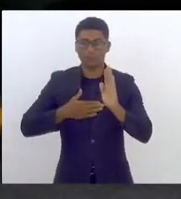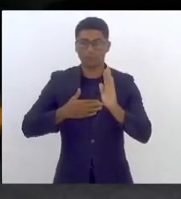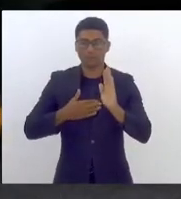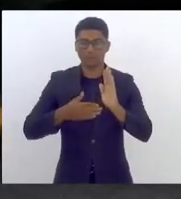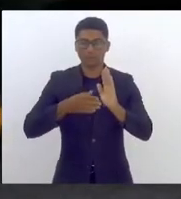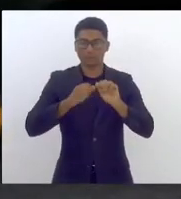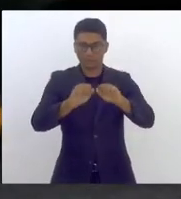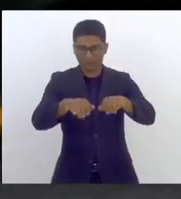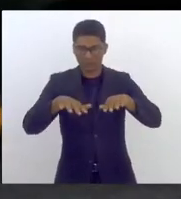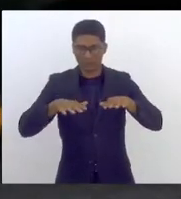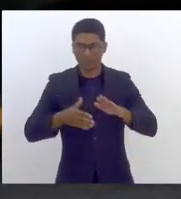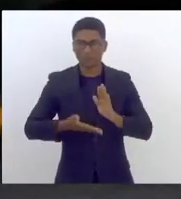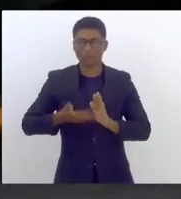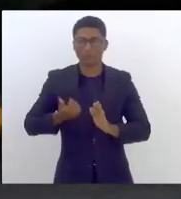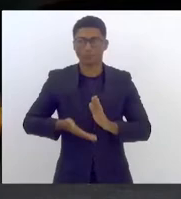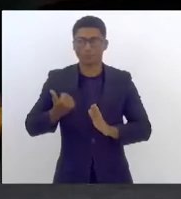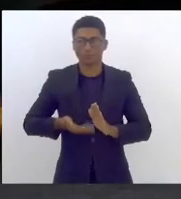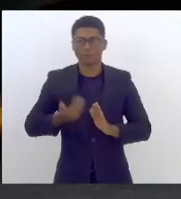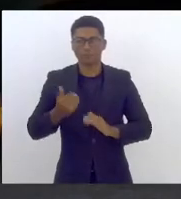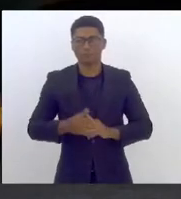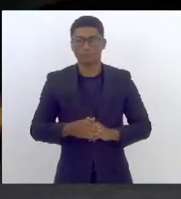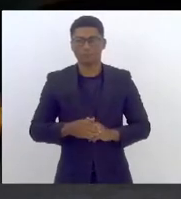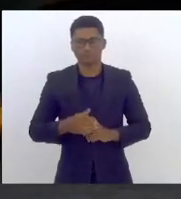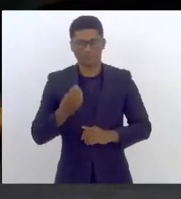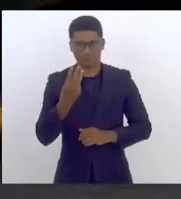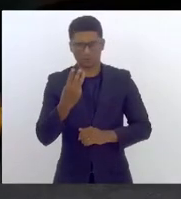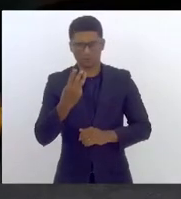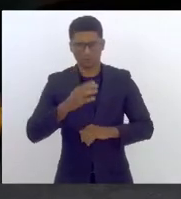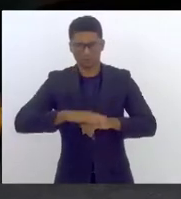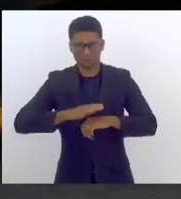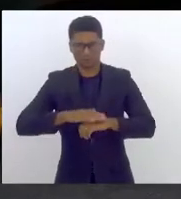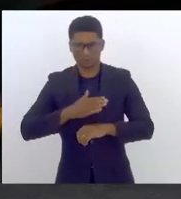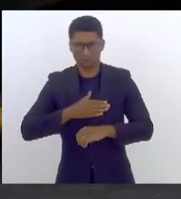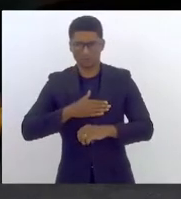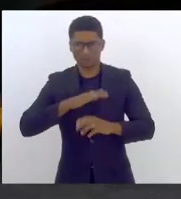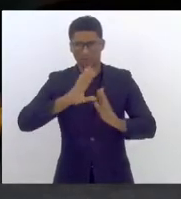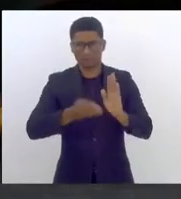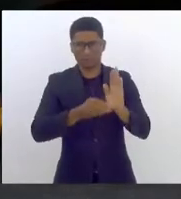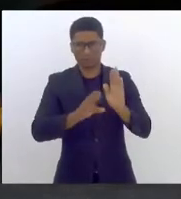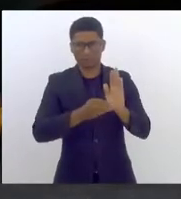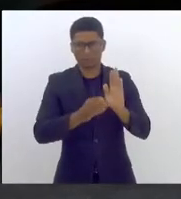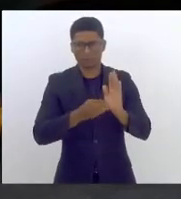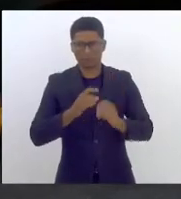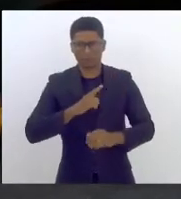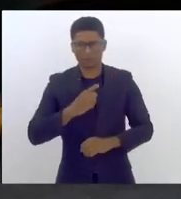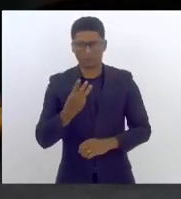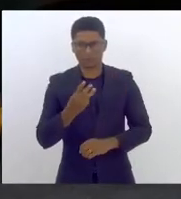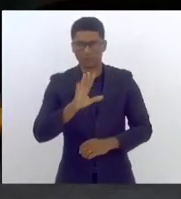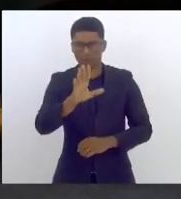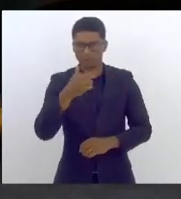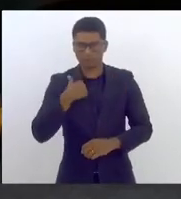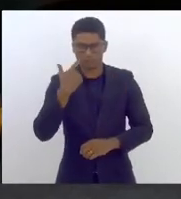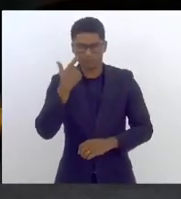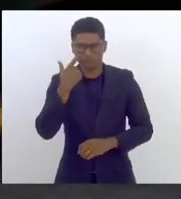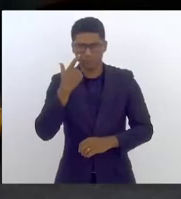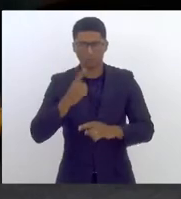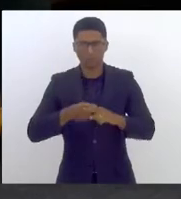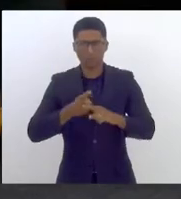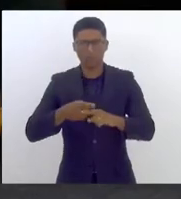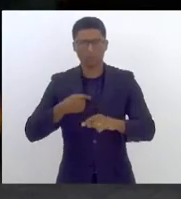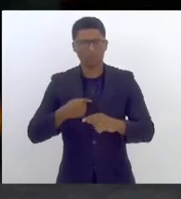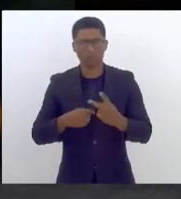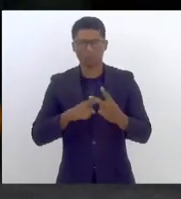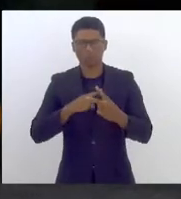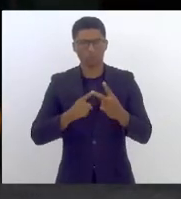plenário três minha deixa eu ver aqui porque eu só fiz duas